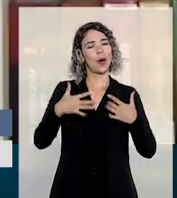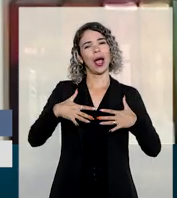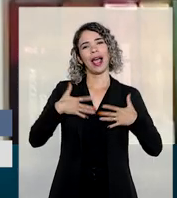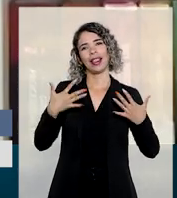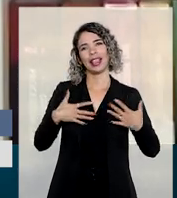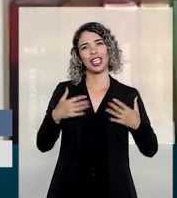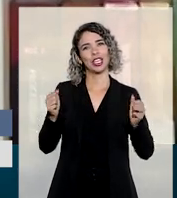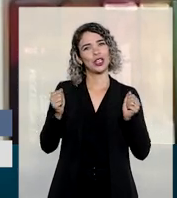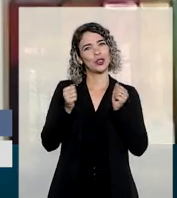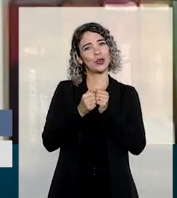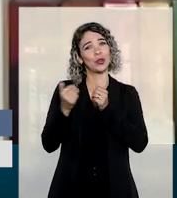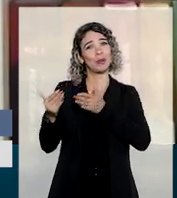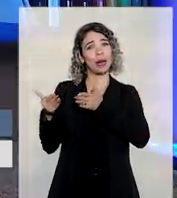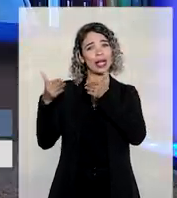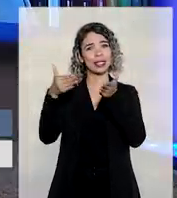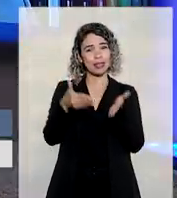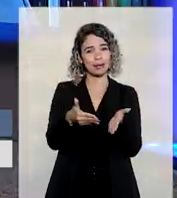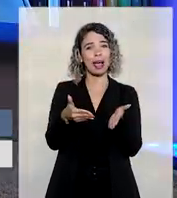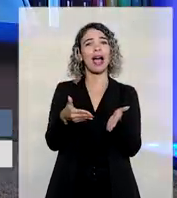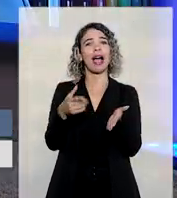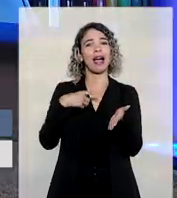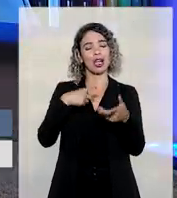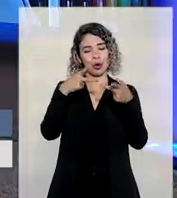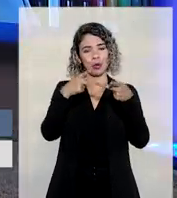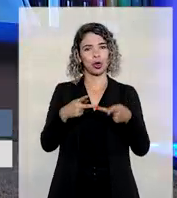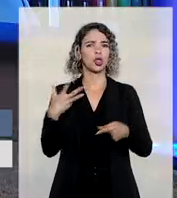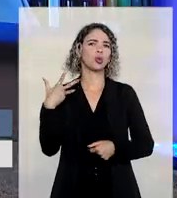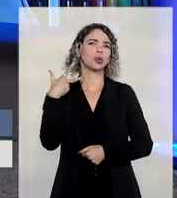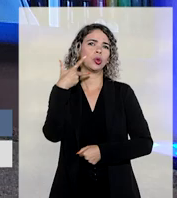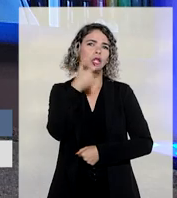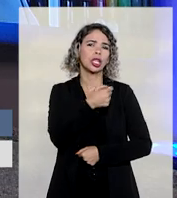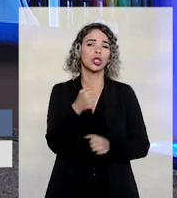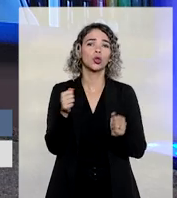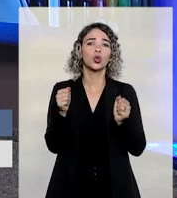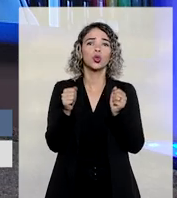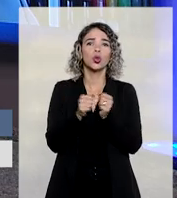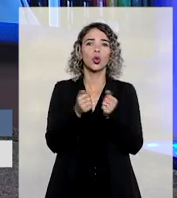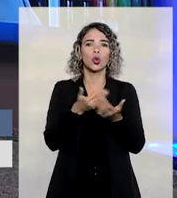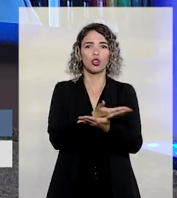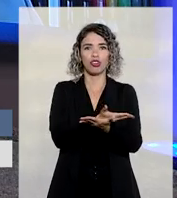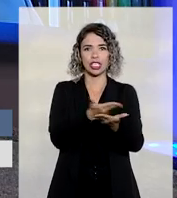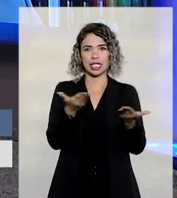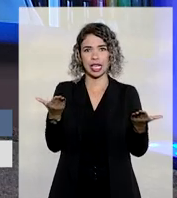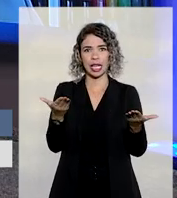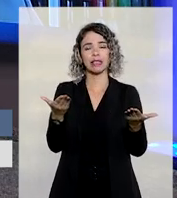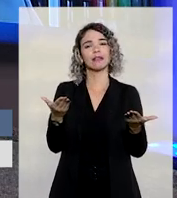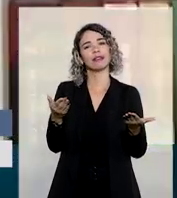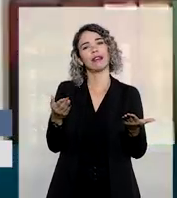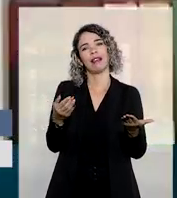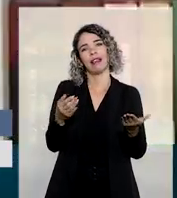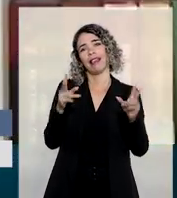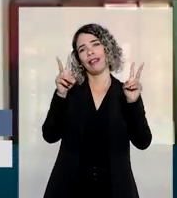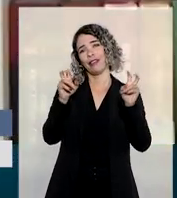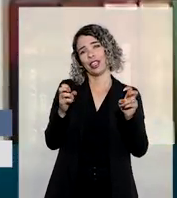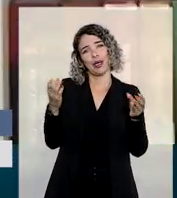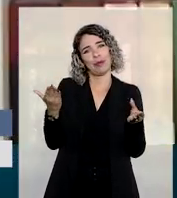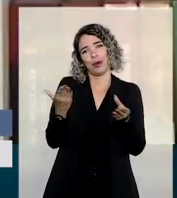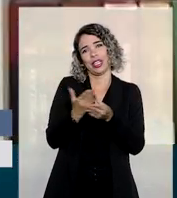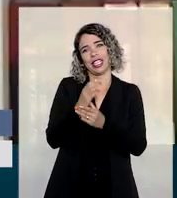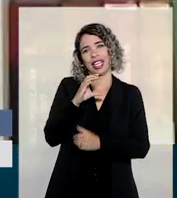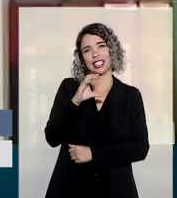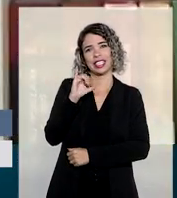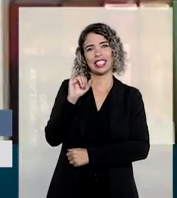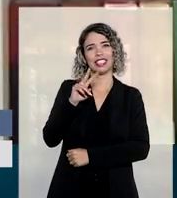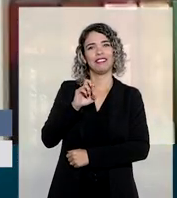todos nós. Então, para mim foi uma alegria muito grande participar desse projeto, estar aqui com vocês e